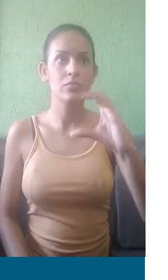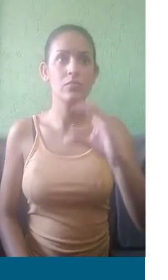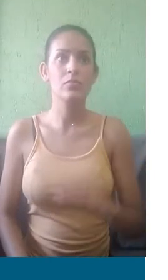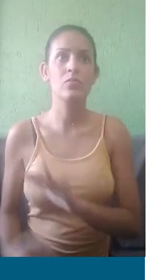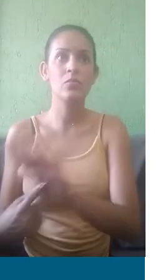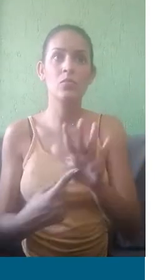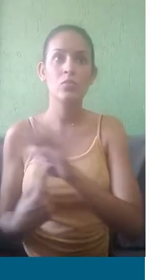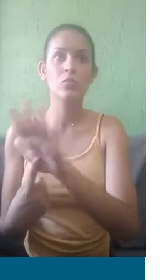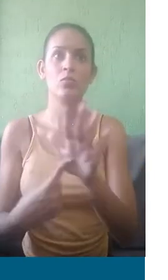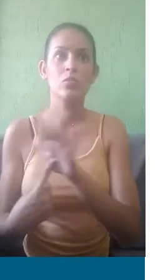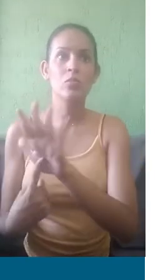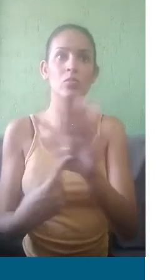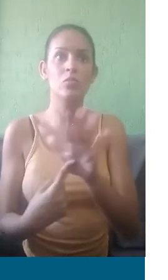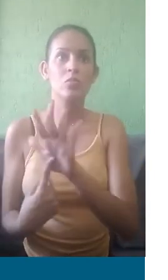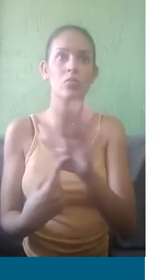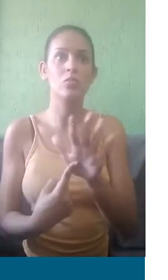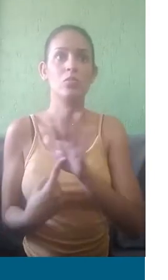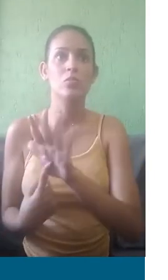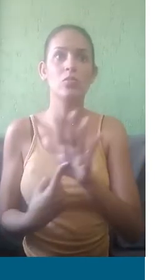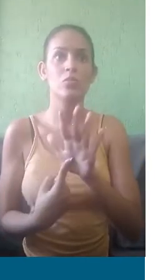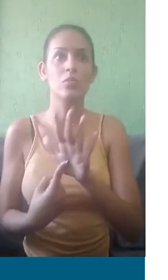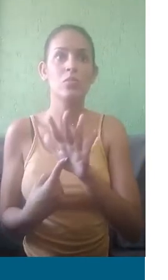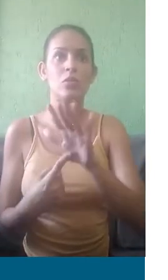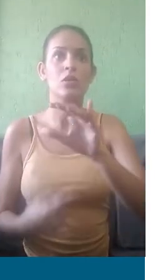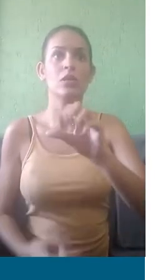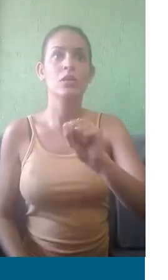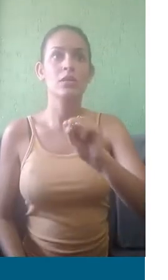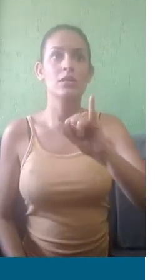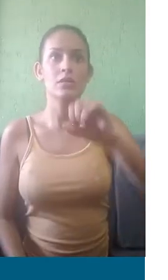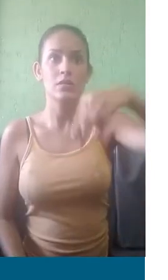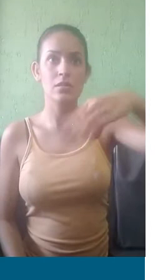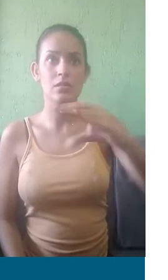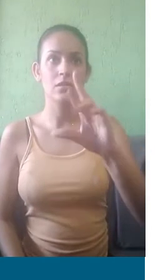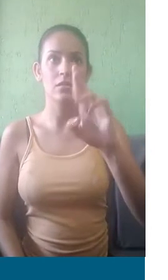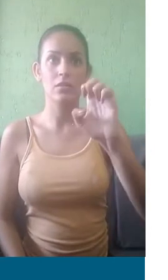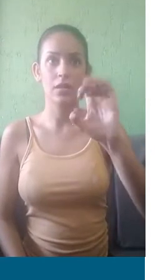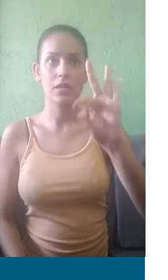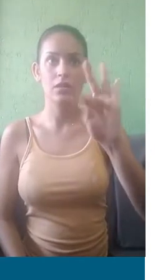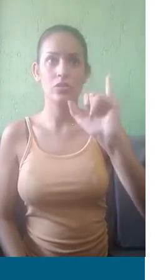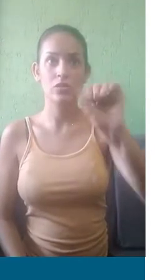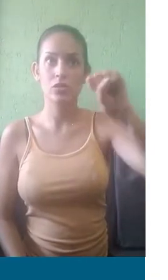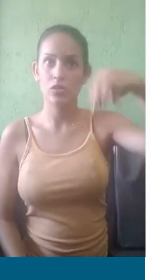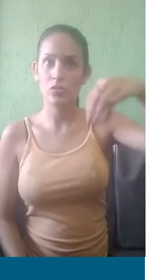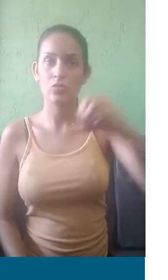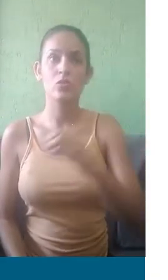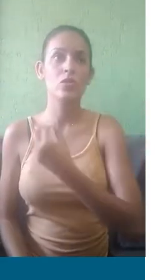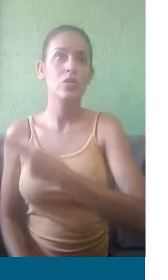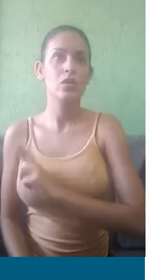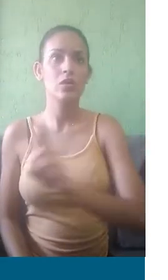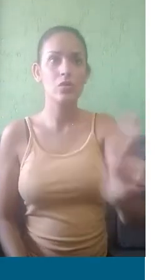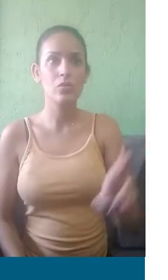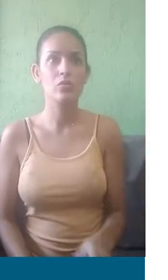inovações no repertório linguístico. A questão pede que identifiquemos qual alternativa descreve as